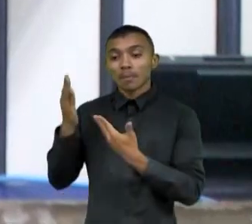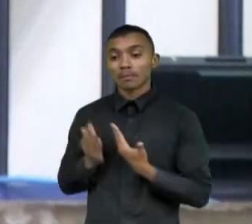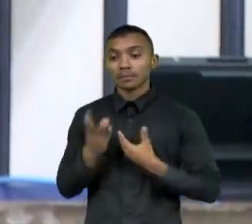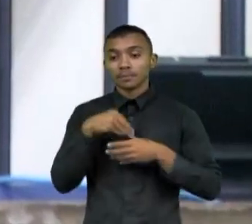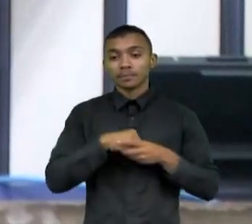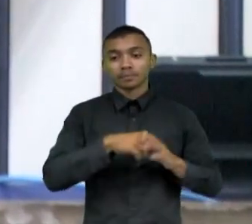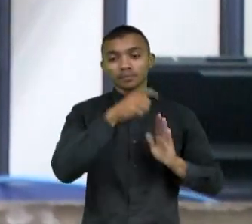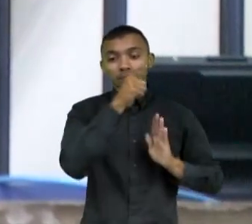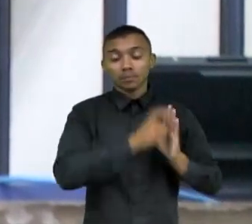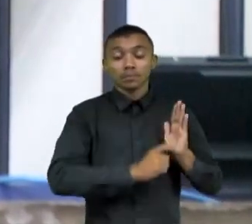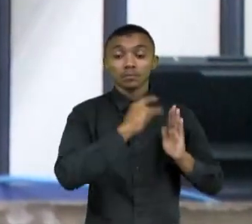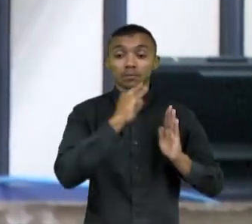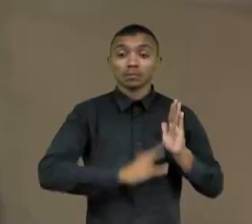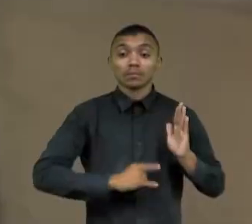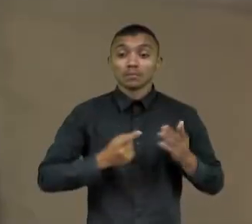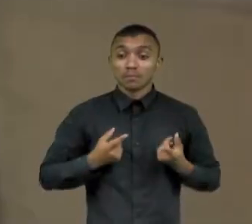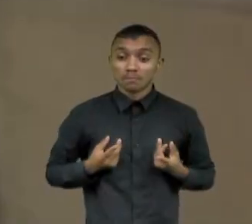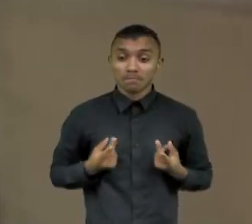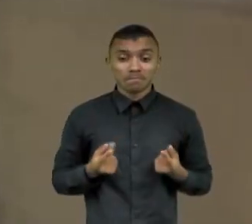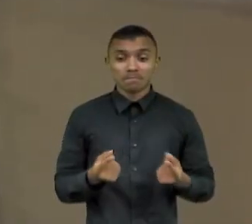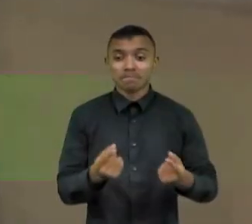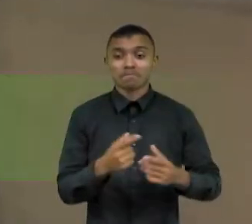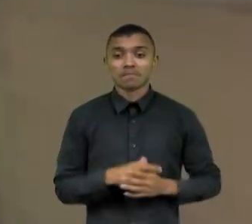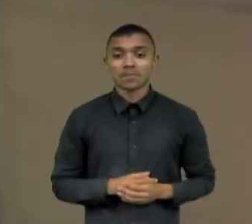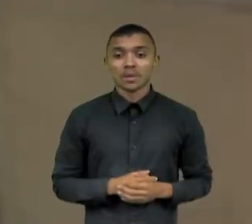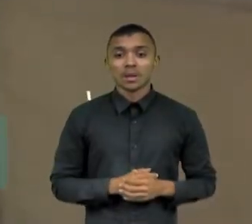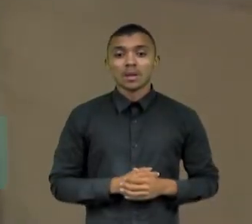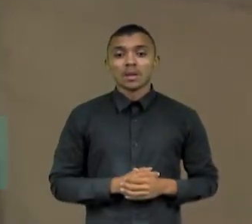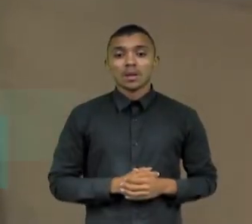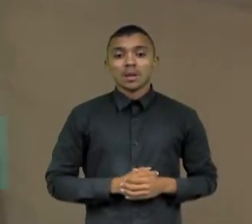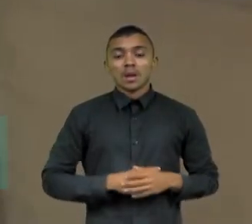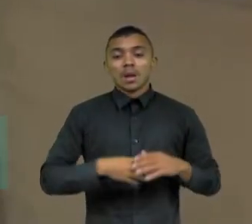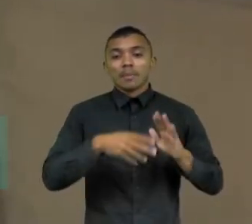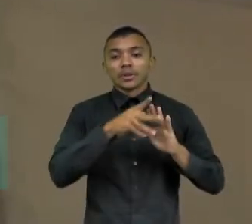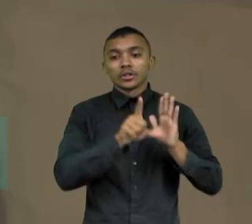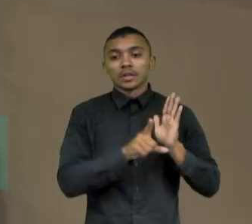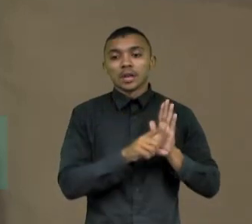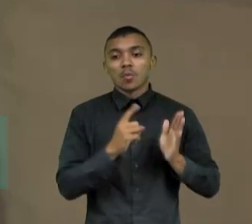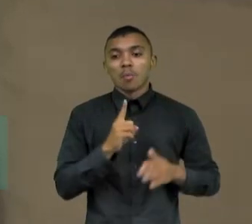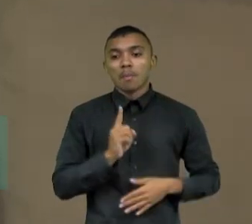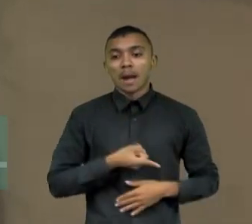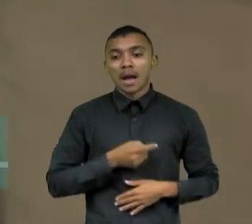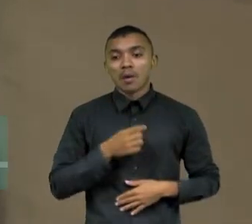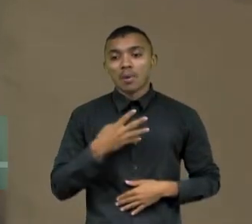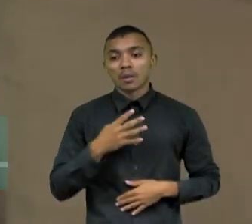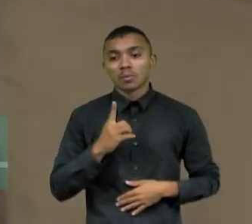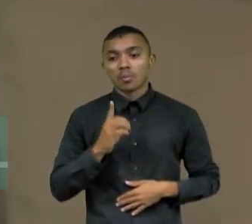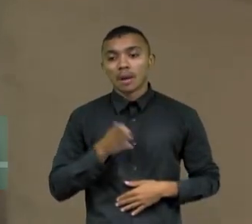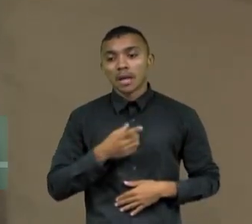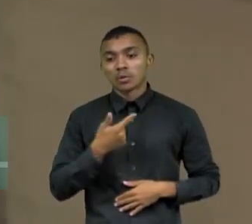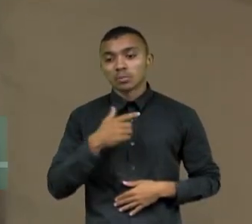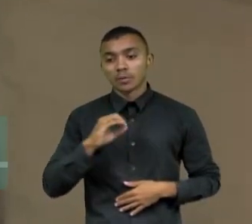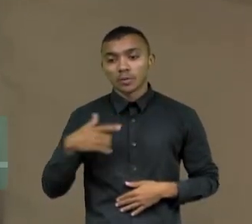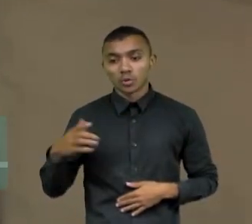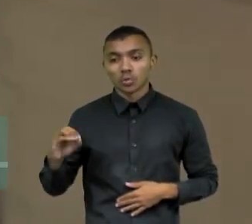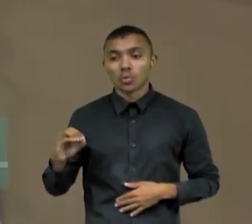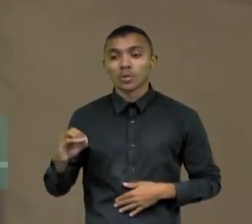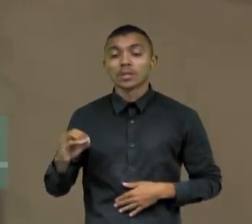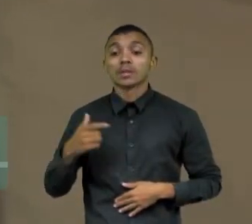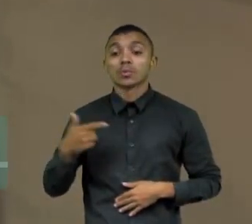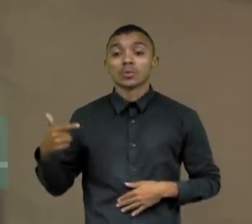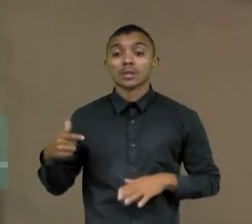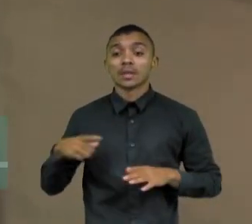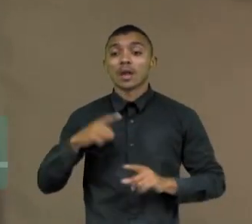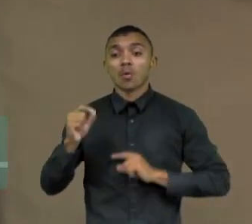validade por tempo indeterminado. O projeto de lei de número 141/2022, de nossa autoria, tem como objetivo tornar por tempo